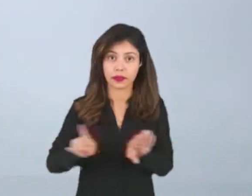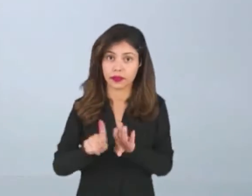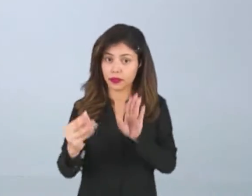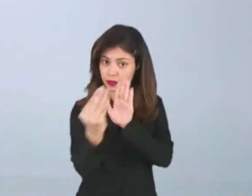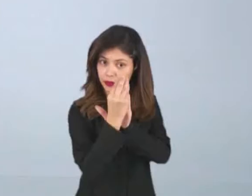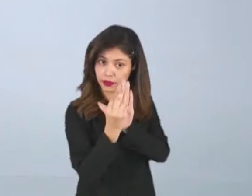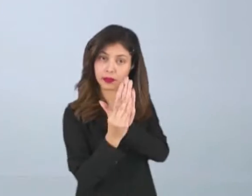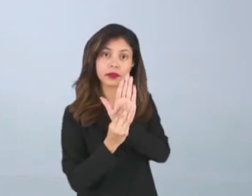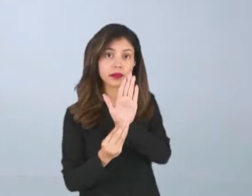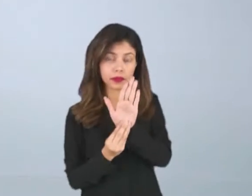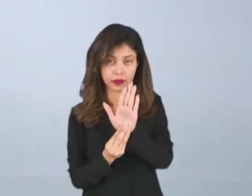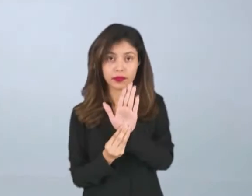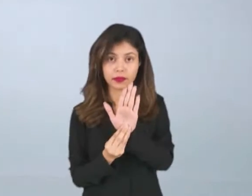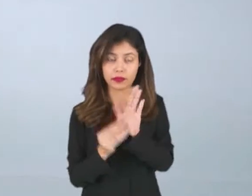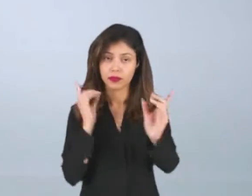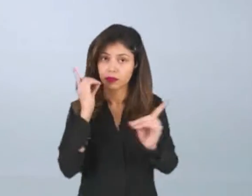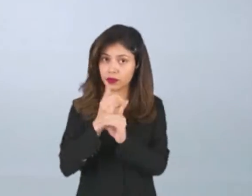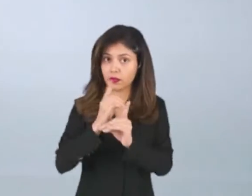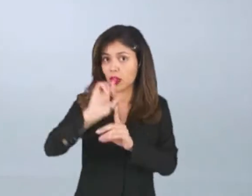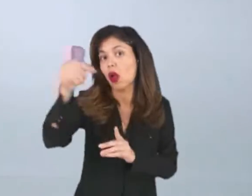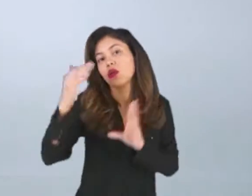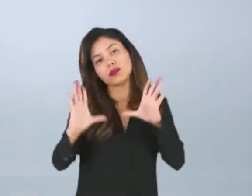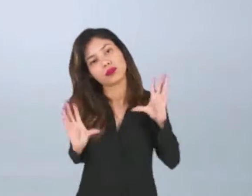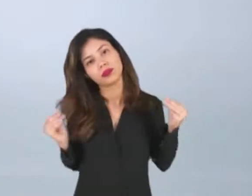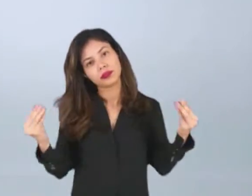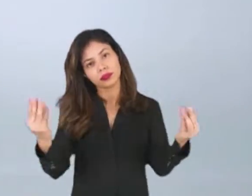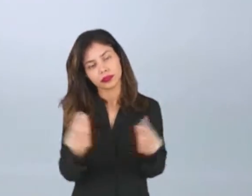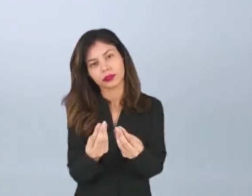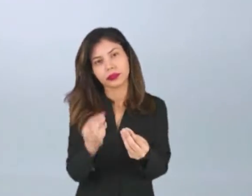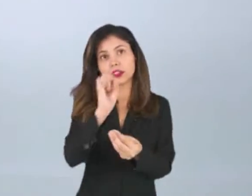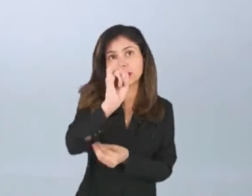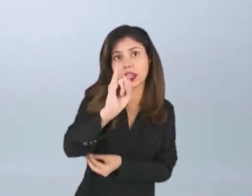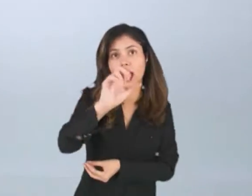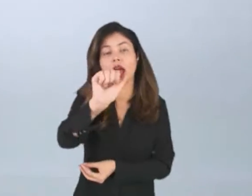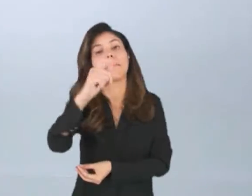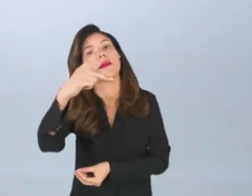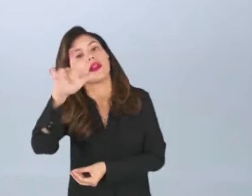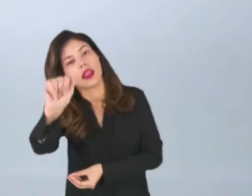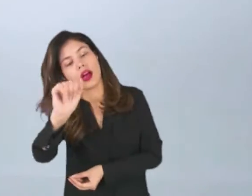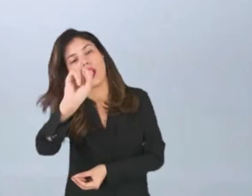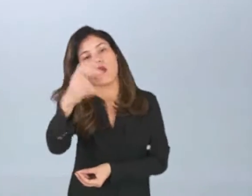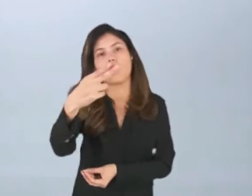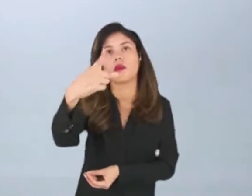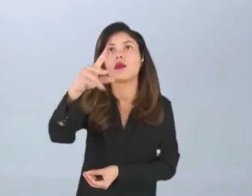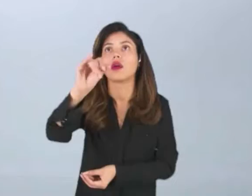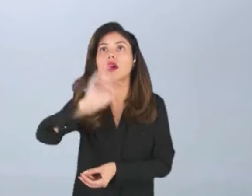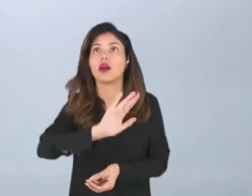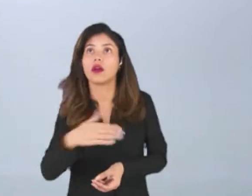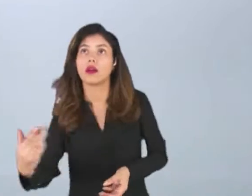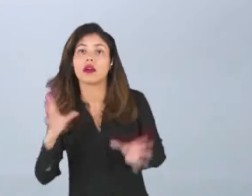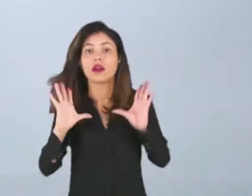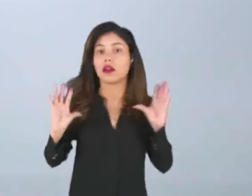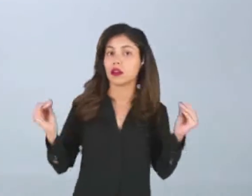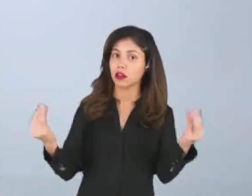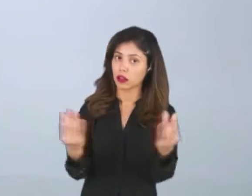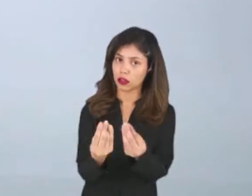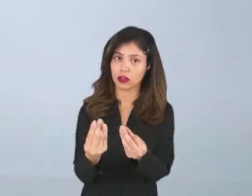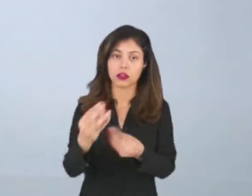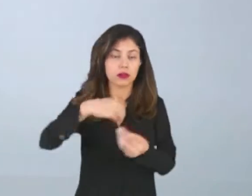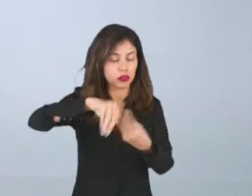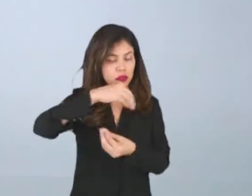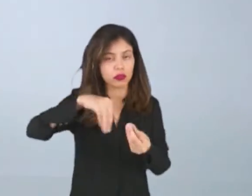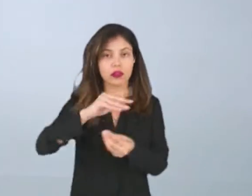parâmetro para você identificar outra substância, se é polar ou se é apolar. Quando essa substância se mistura com a